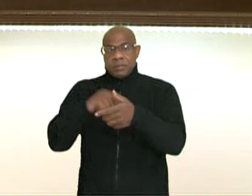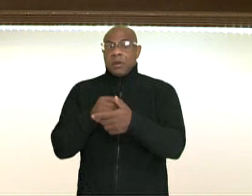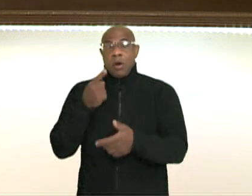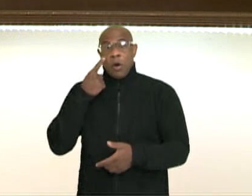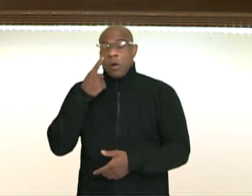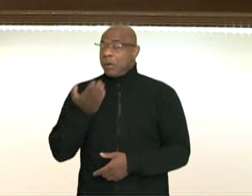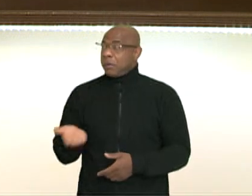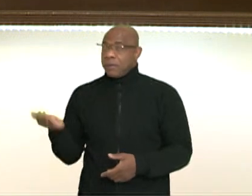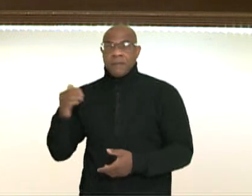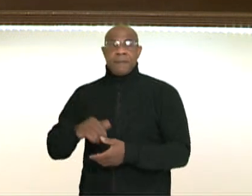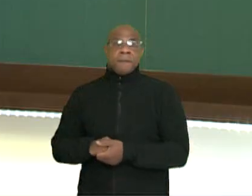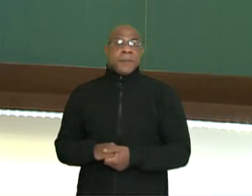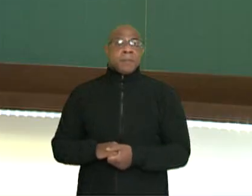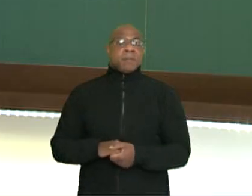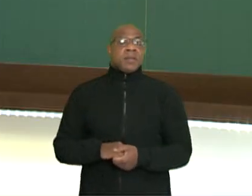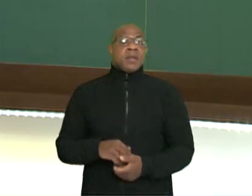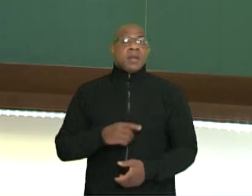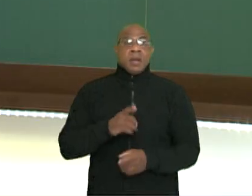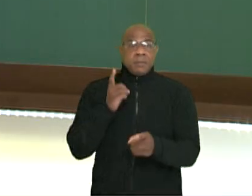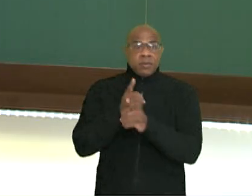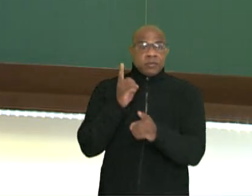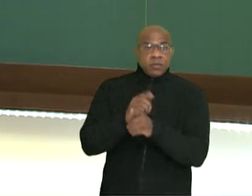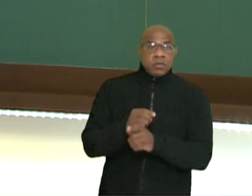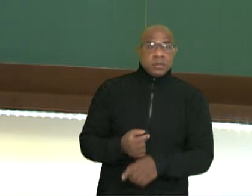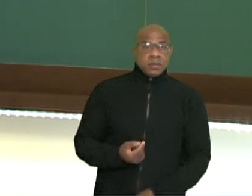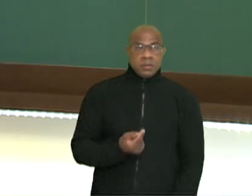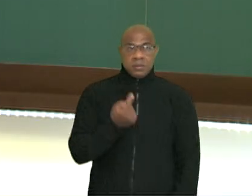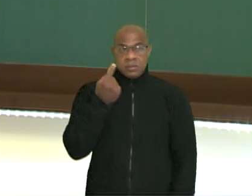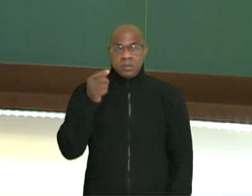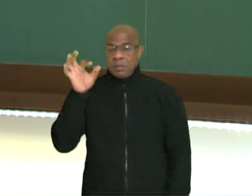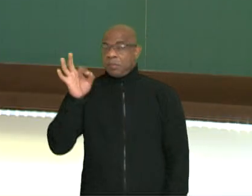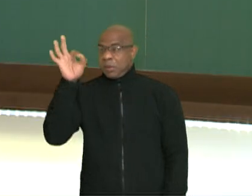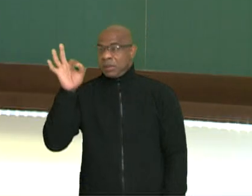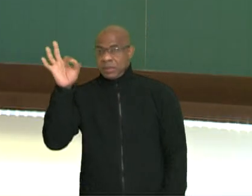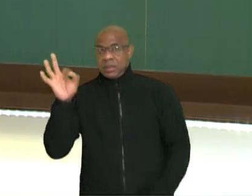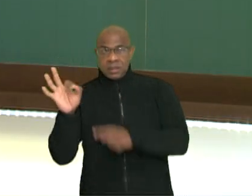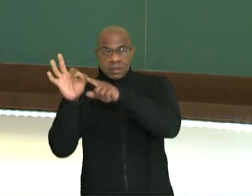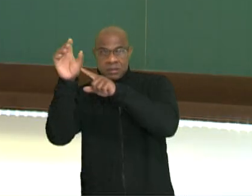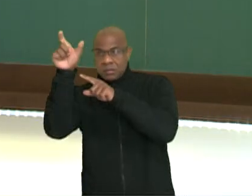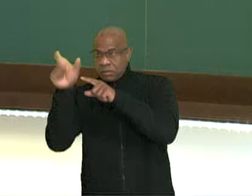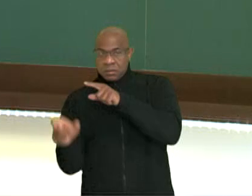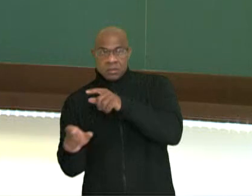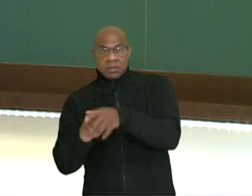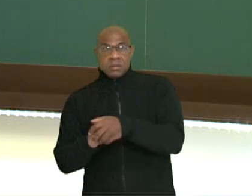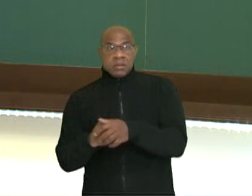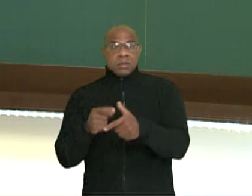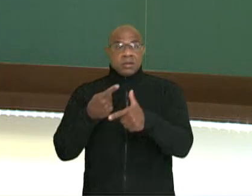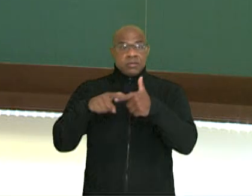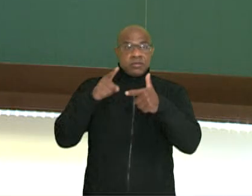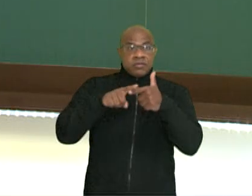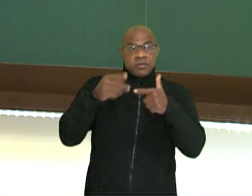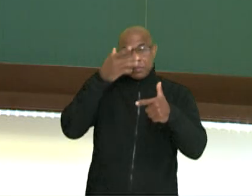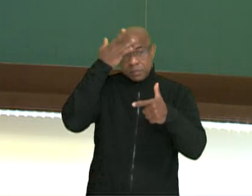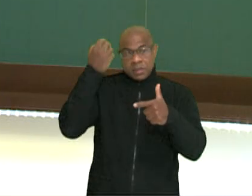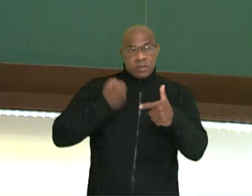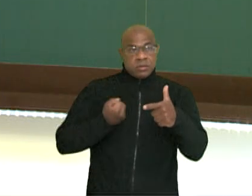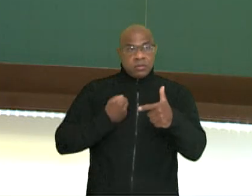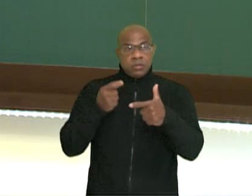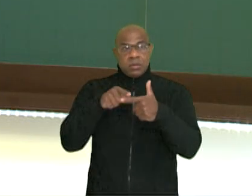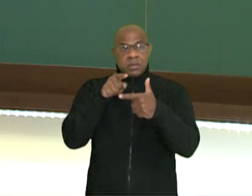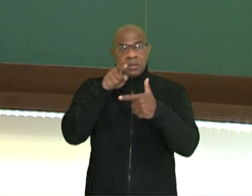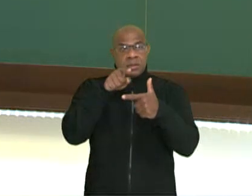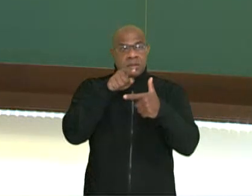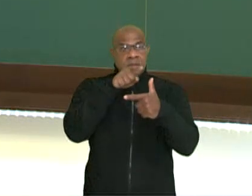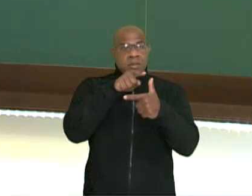lá. Então, para descobrir a frequência relativa e a porcentagem, o que que você faz? Divide o número de pessoas que falaram